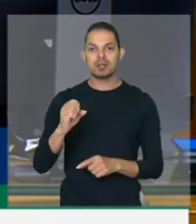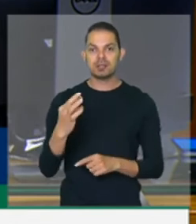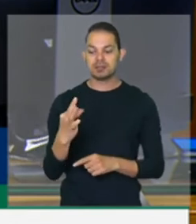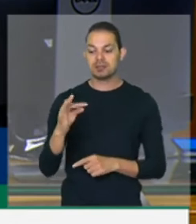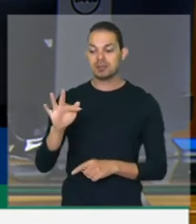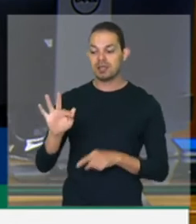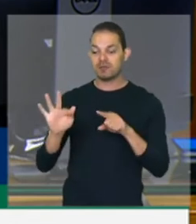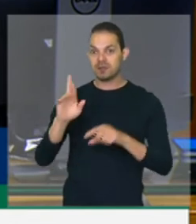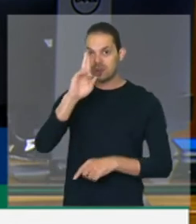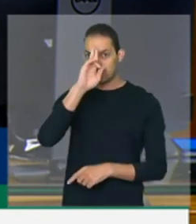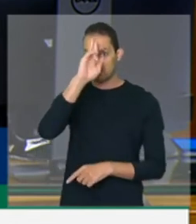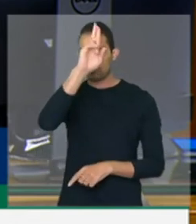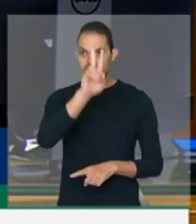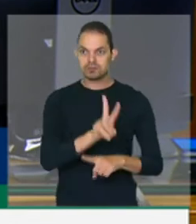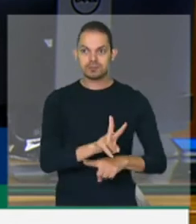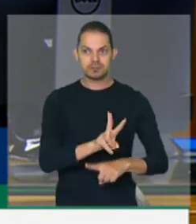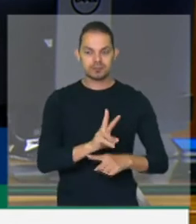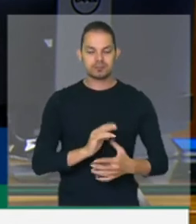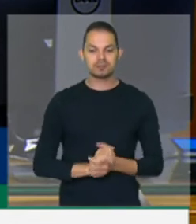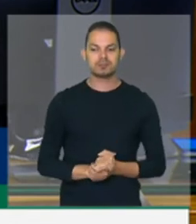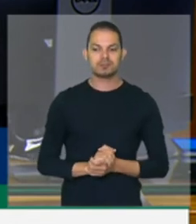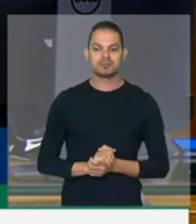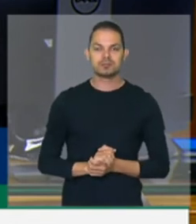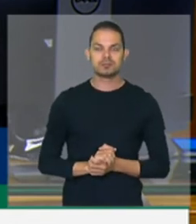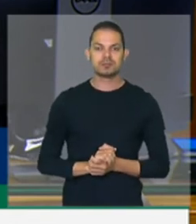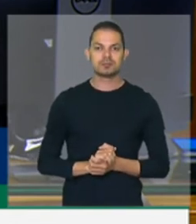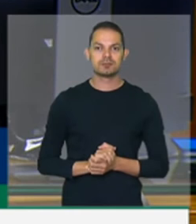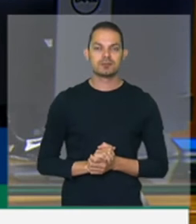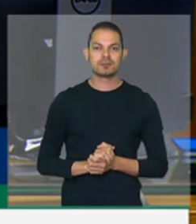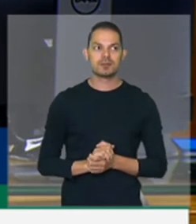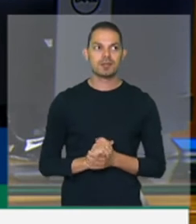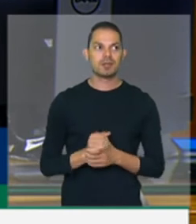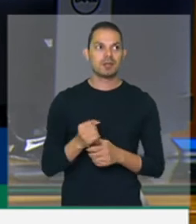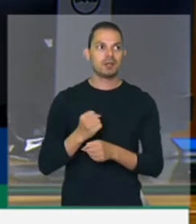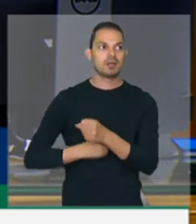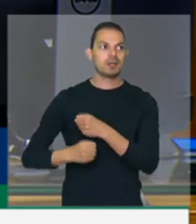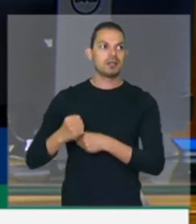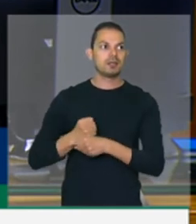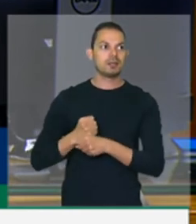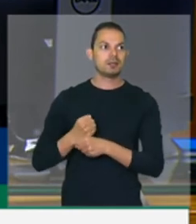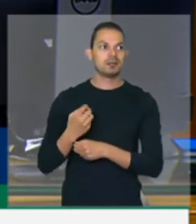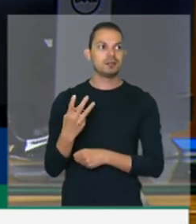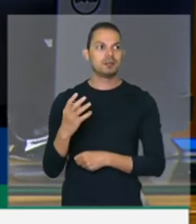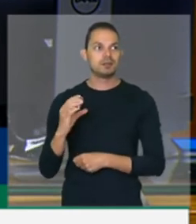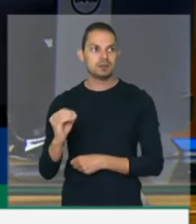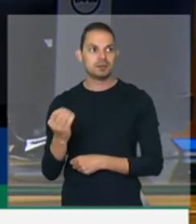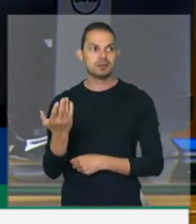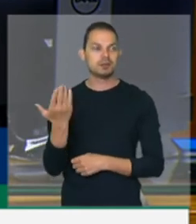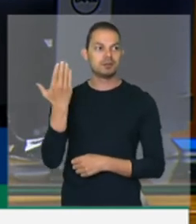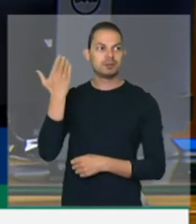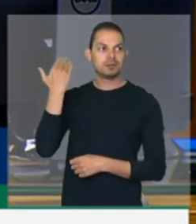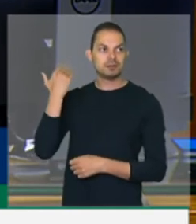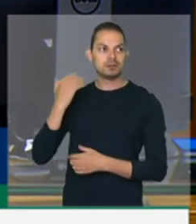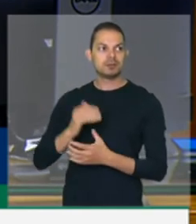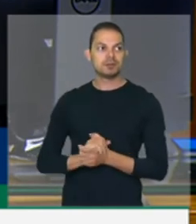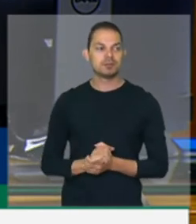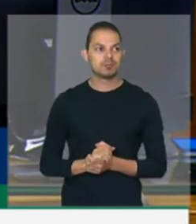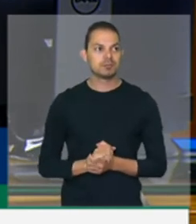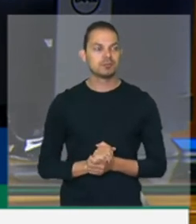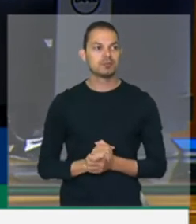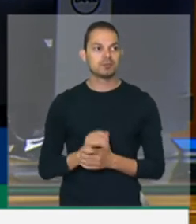Tribunal Federal. No decorrer das últimas 3 décadas, o maior período de estabilidade democrática